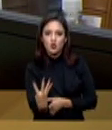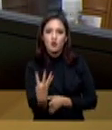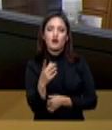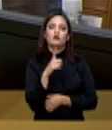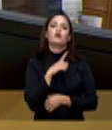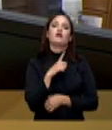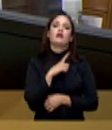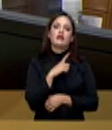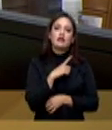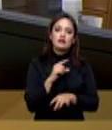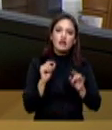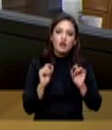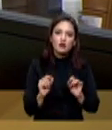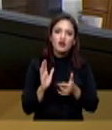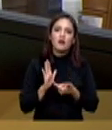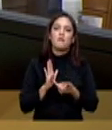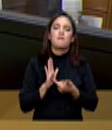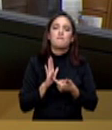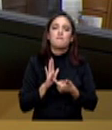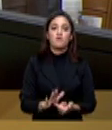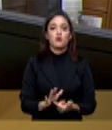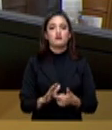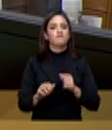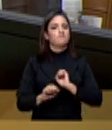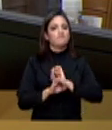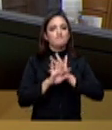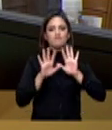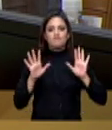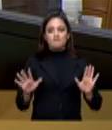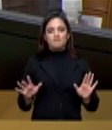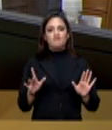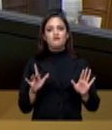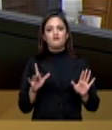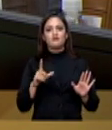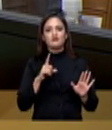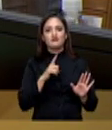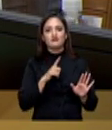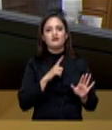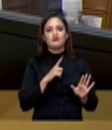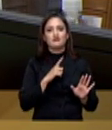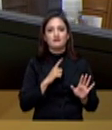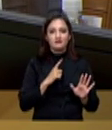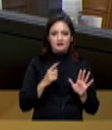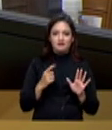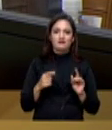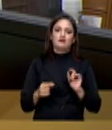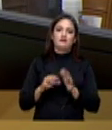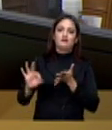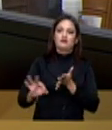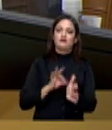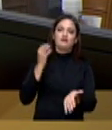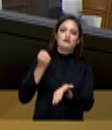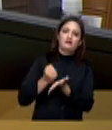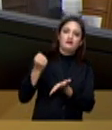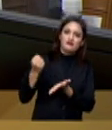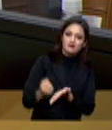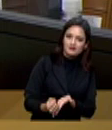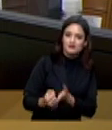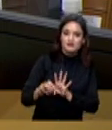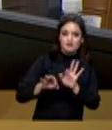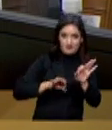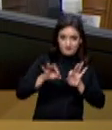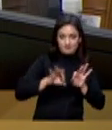I precisamente nesta dispensabilidade na celebração de contrato de